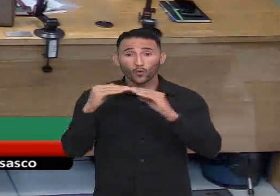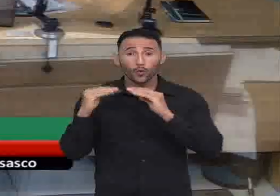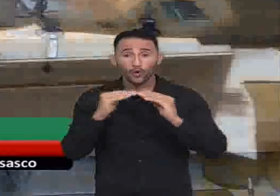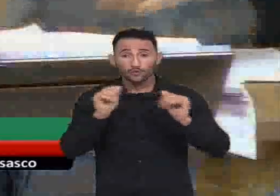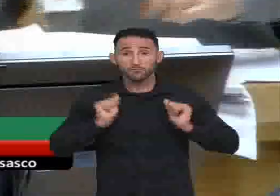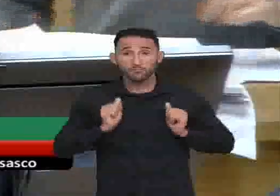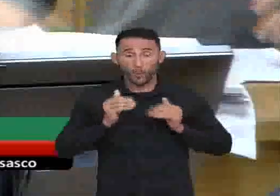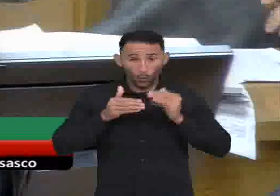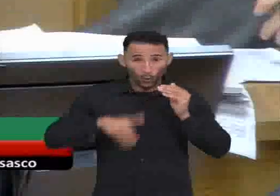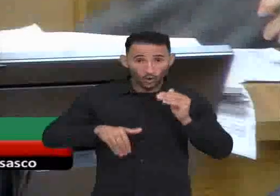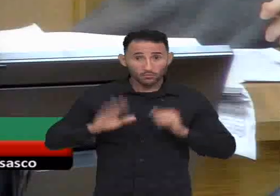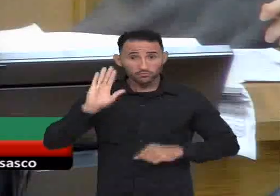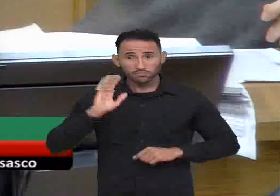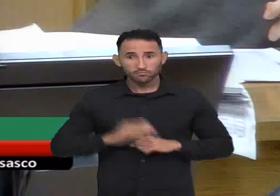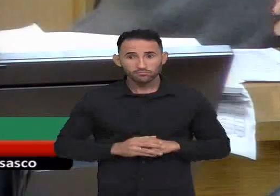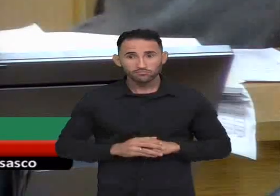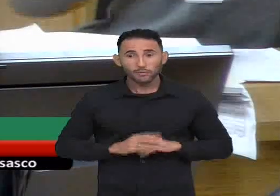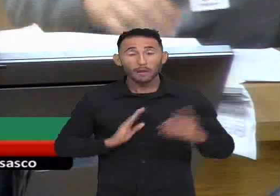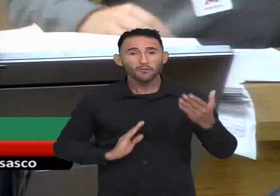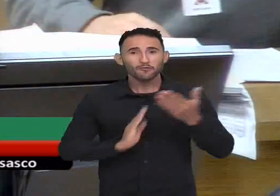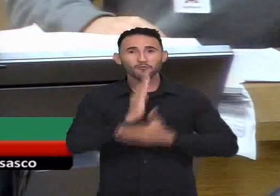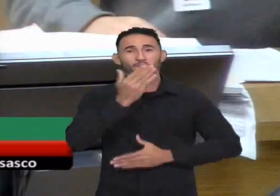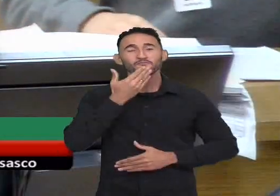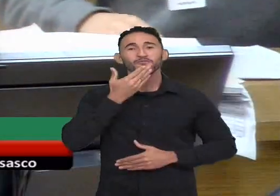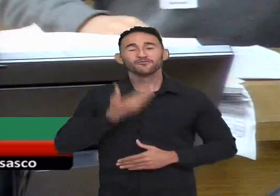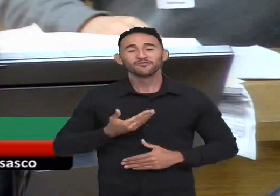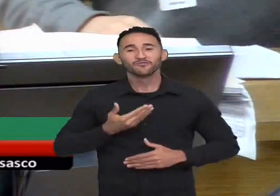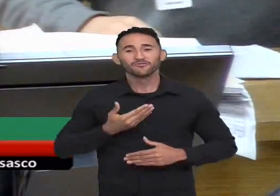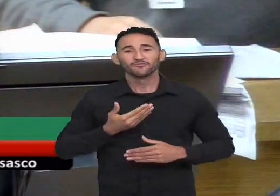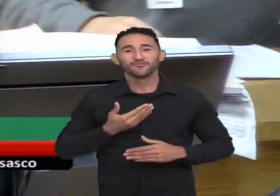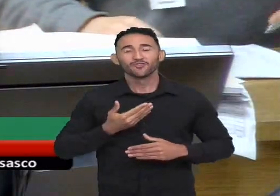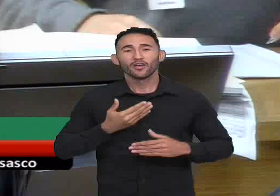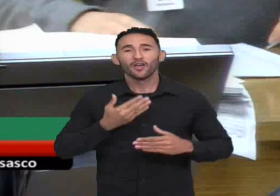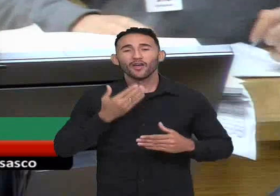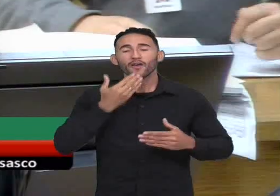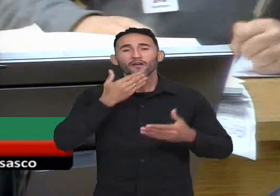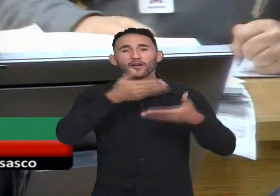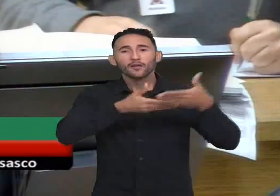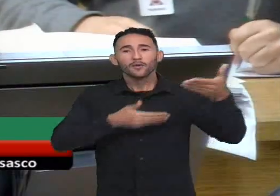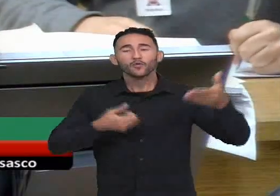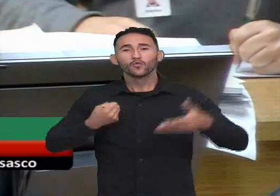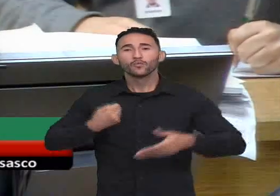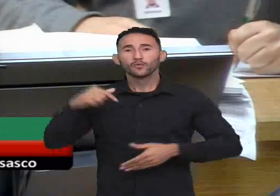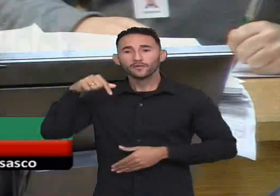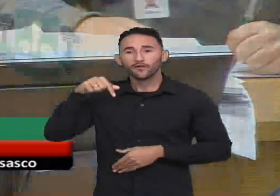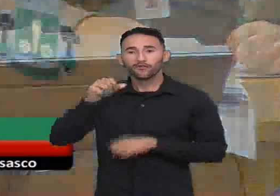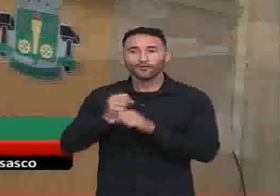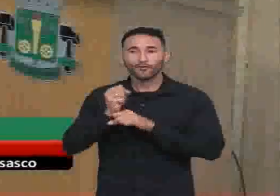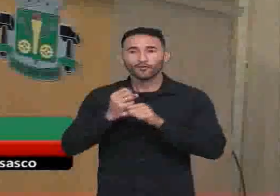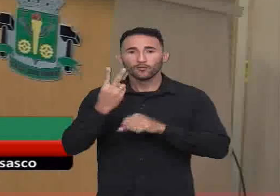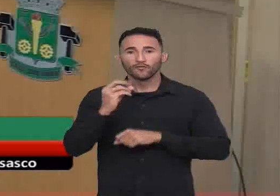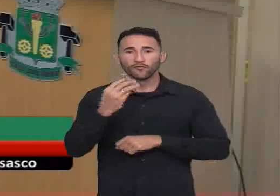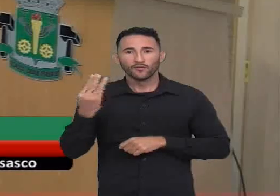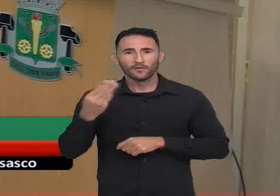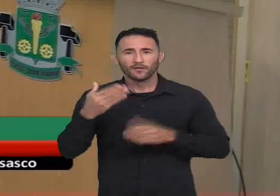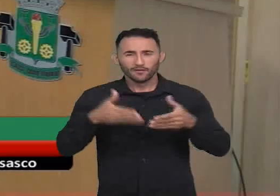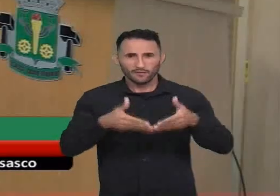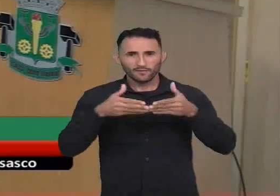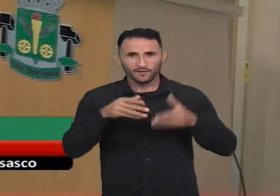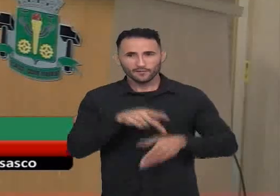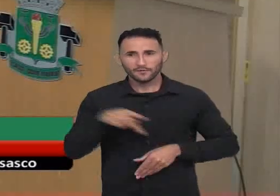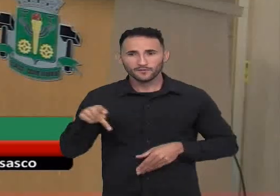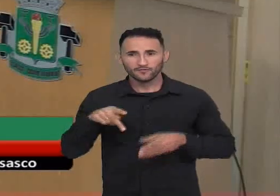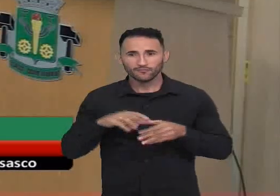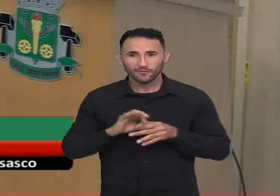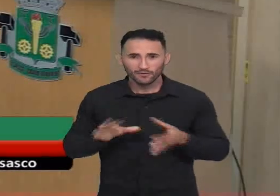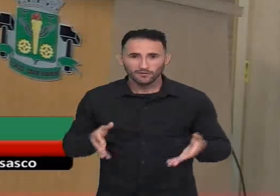manifestam. Aprovado o pedido de inclusão do requerimento 7 de 2023. Questão de ordem, presidente? Questão